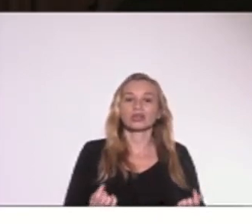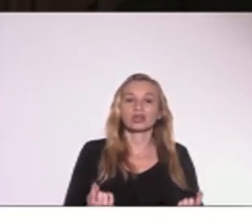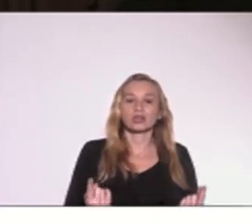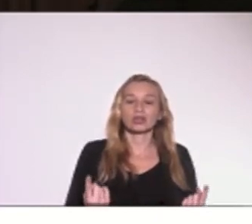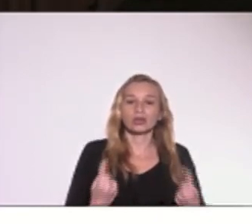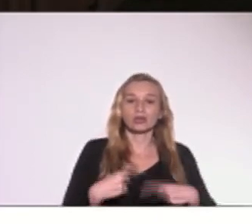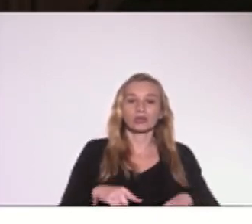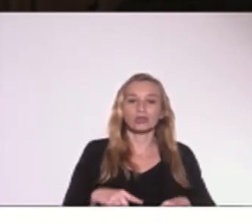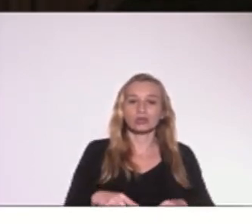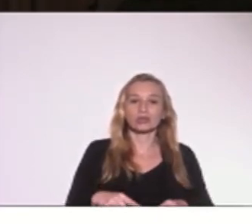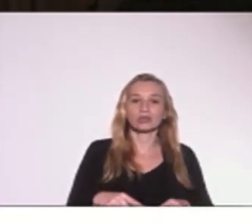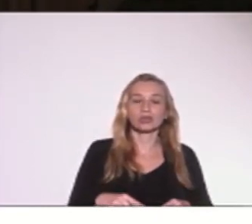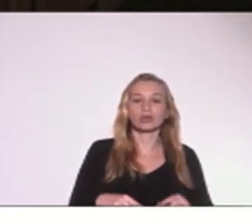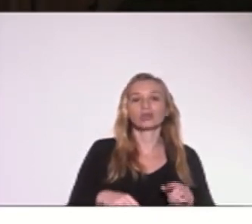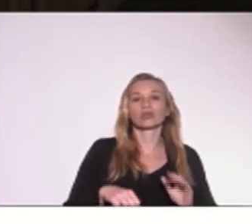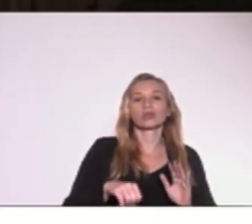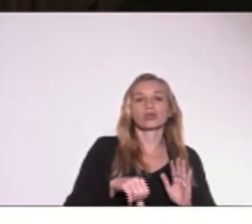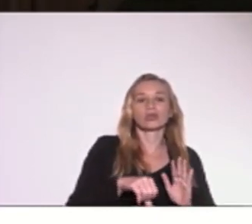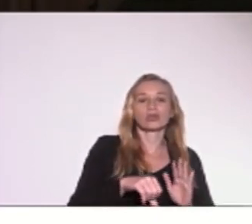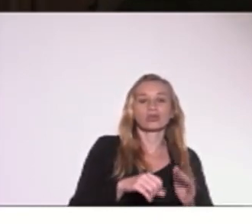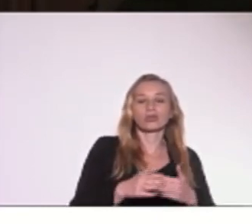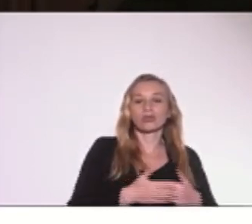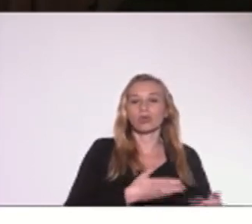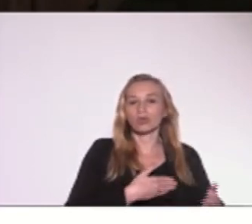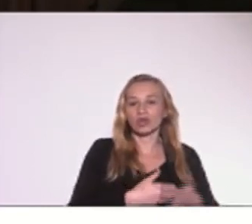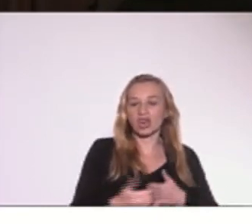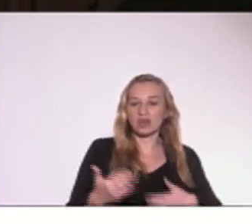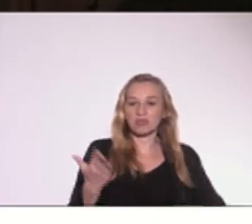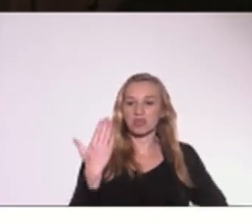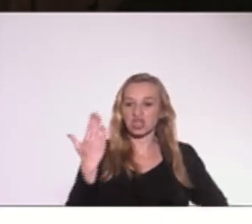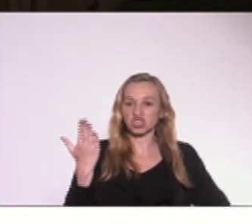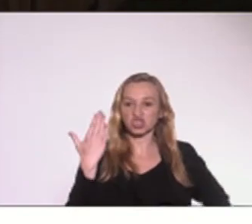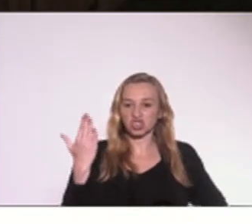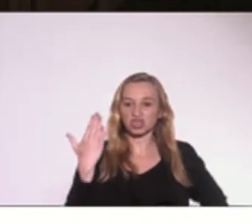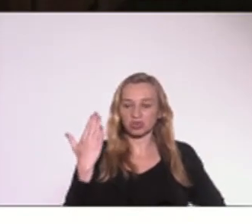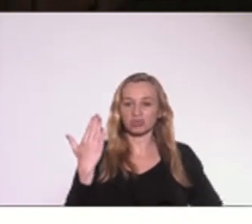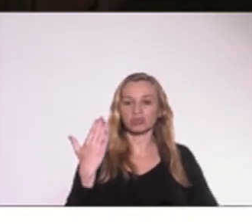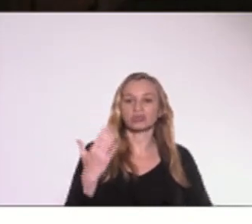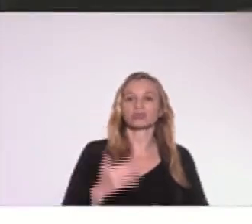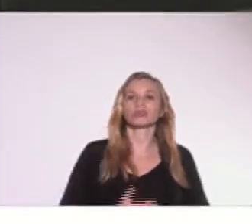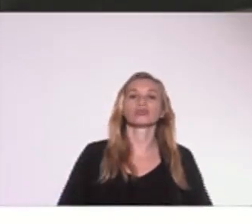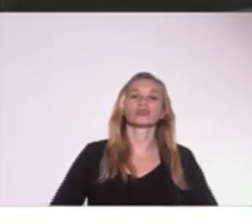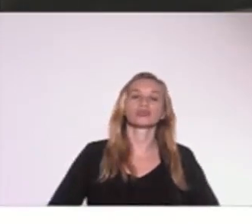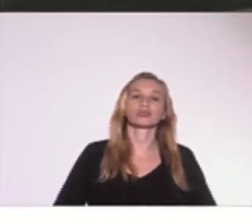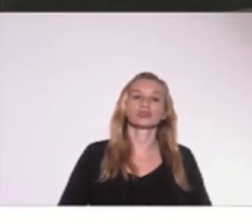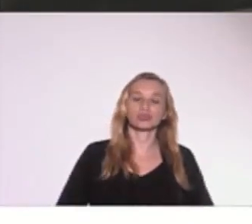Doa a quem doer, porque nós não temos bandido de estimação. Muito obrigado e parabéns.